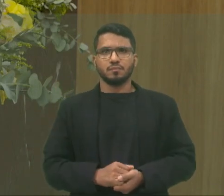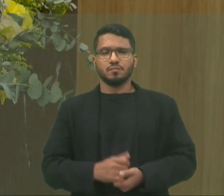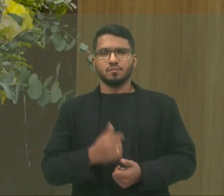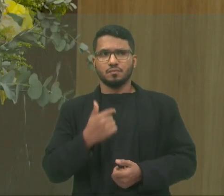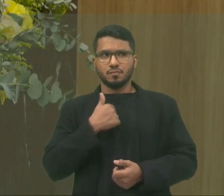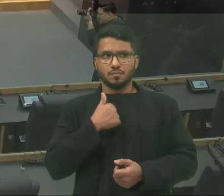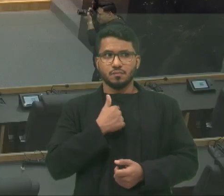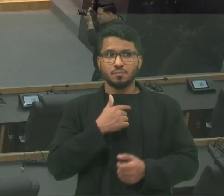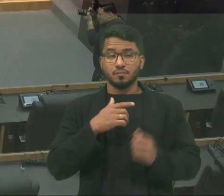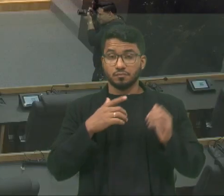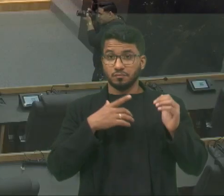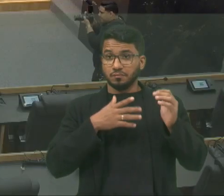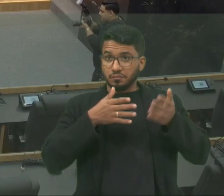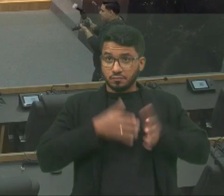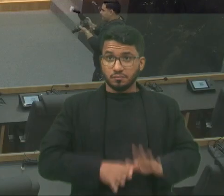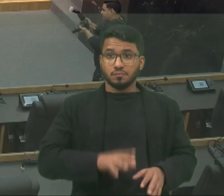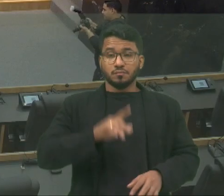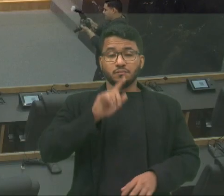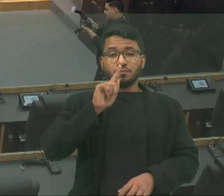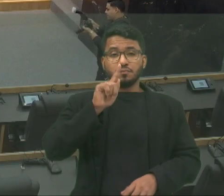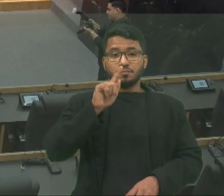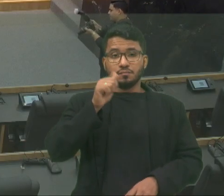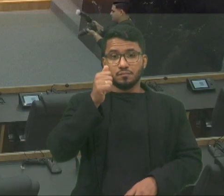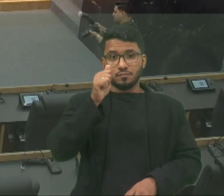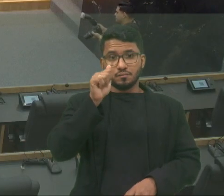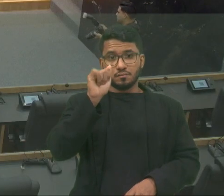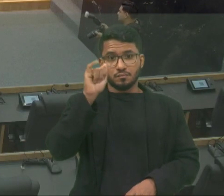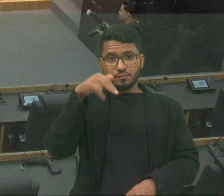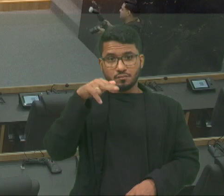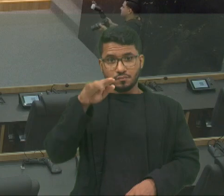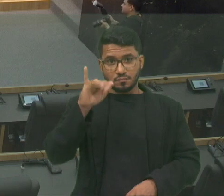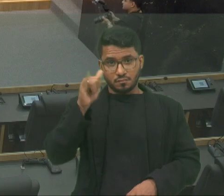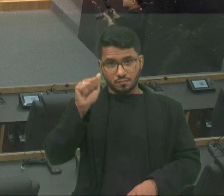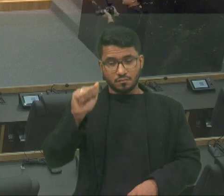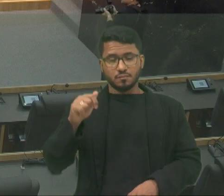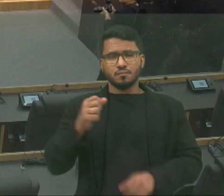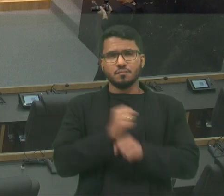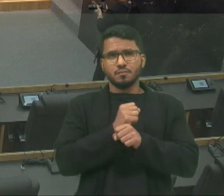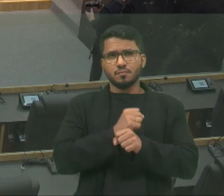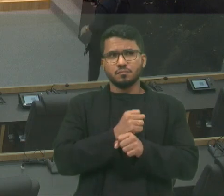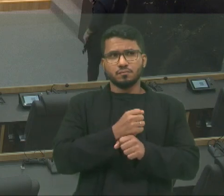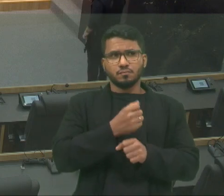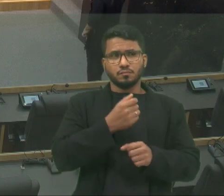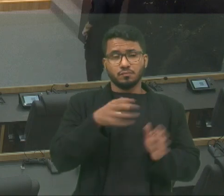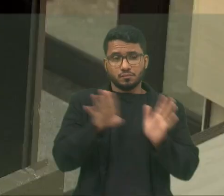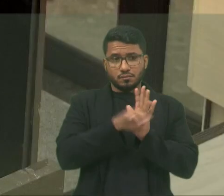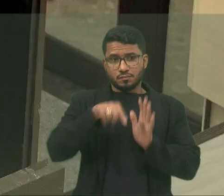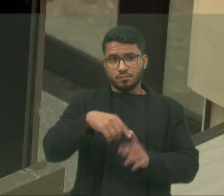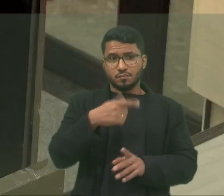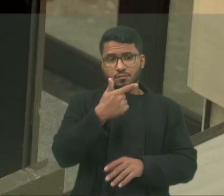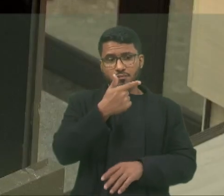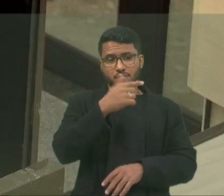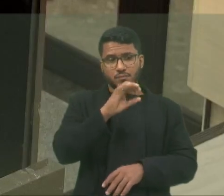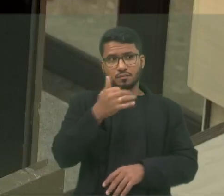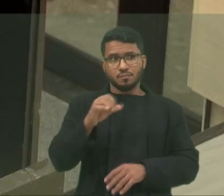que chegou nesse estado em janeiro de 2010, com o sonho de vencer e com as bênçãos da minha esposa